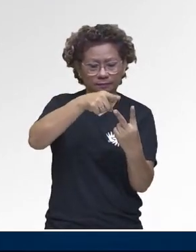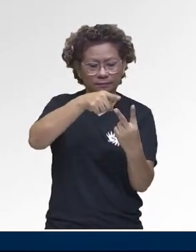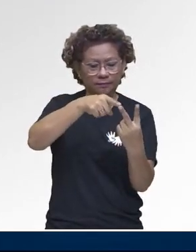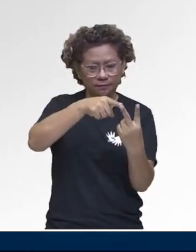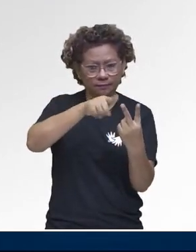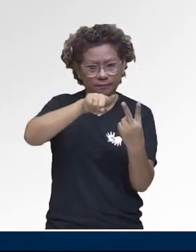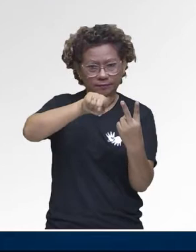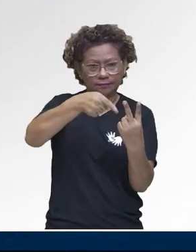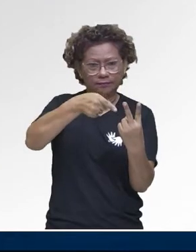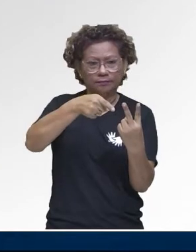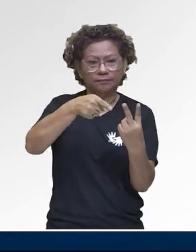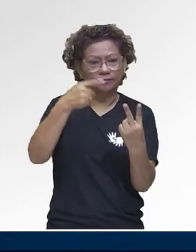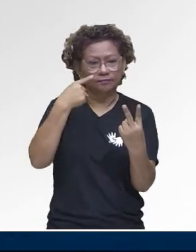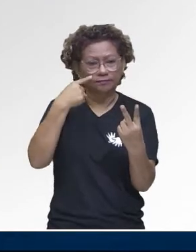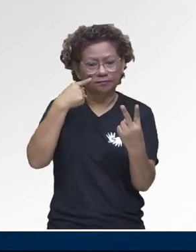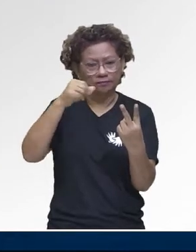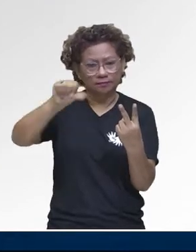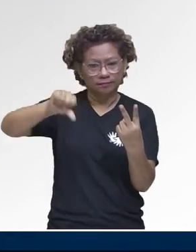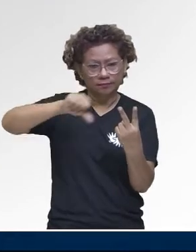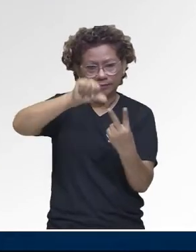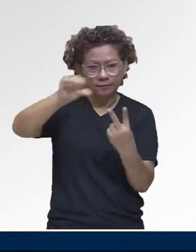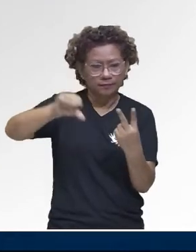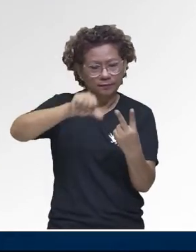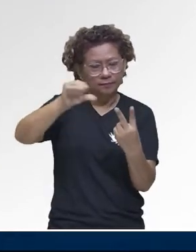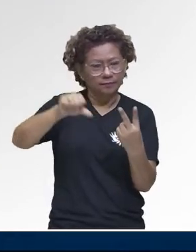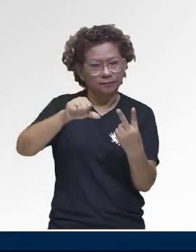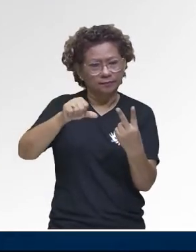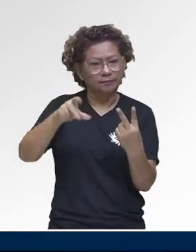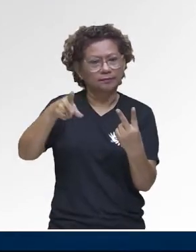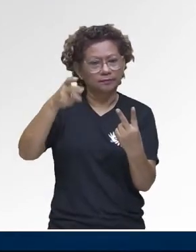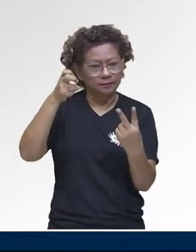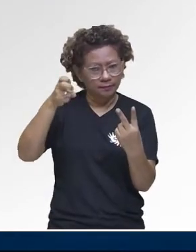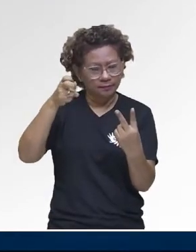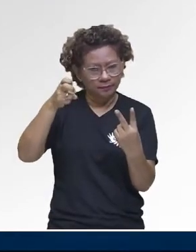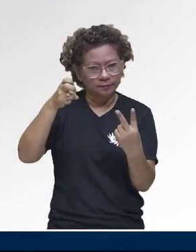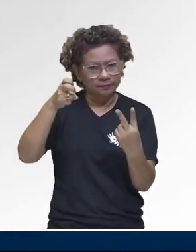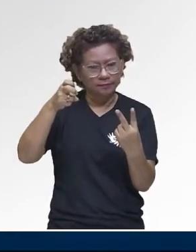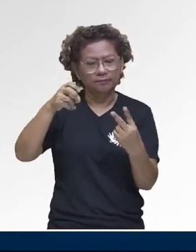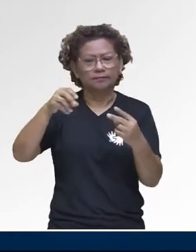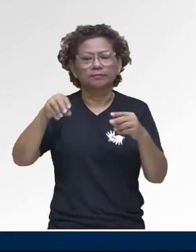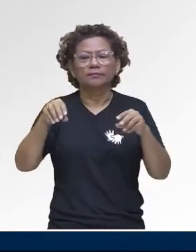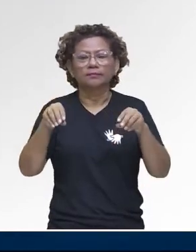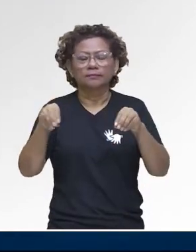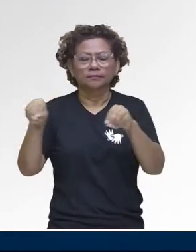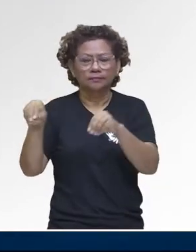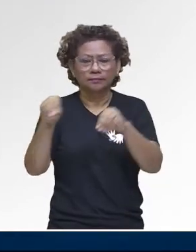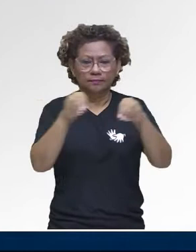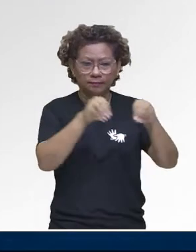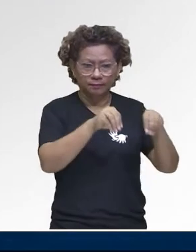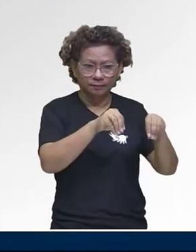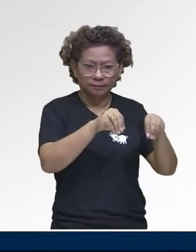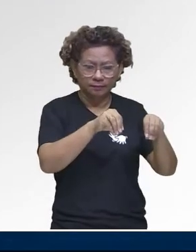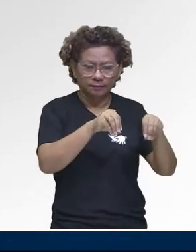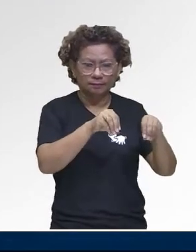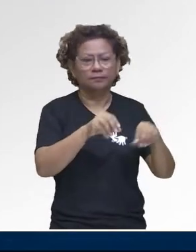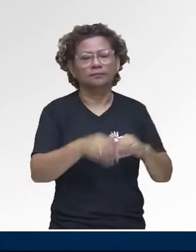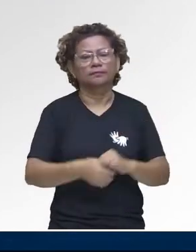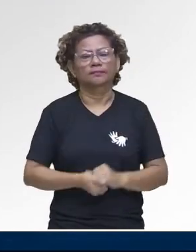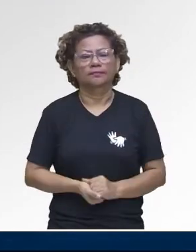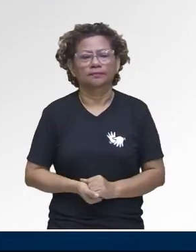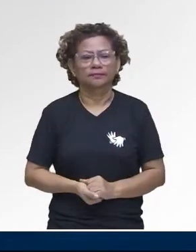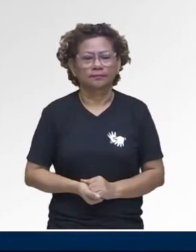vírgula vai ser posicionada aqui, Então, ela sai desse local e vai